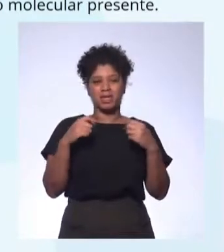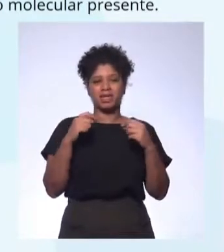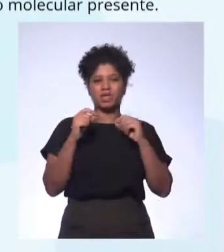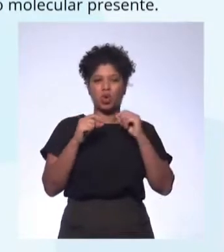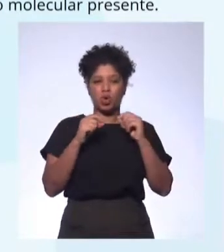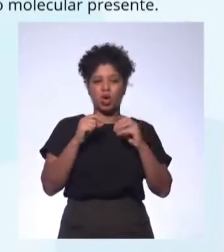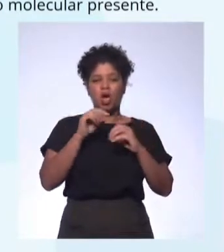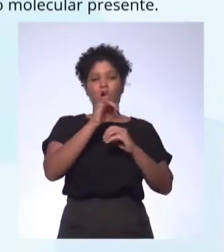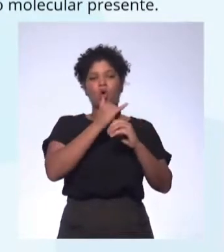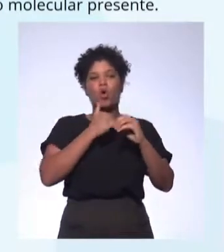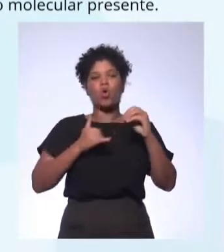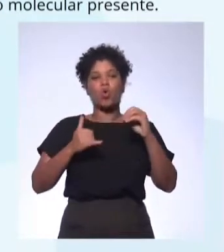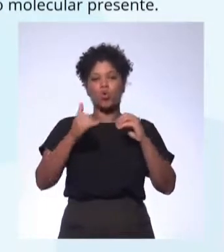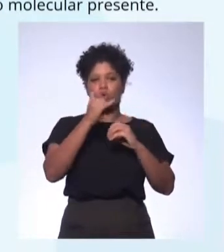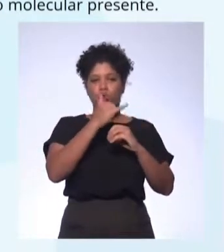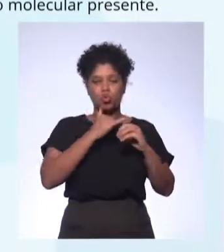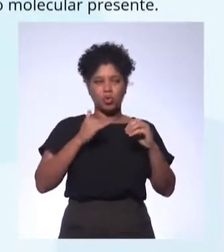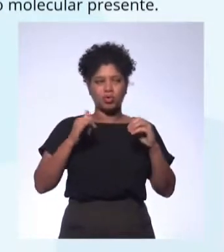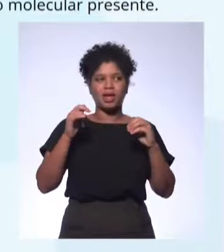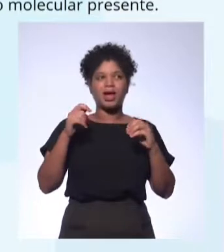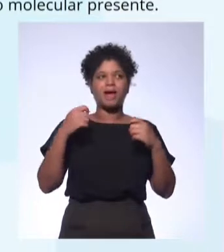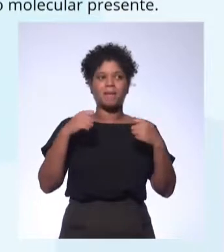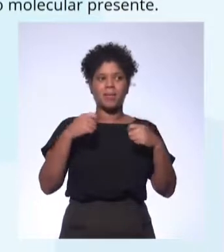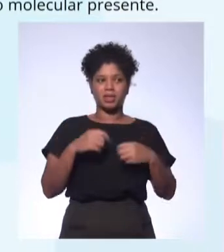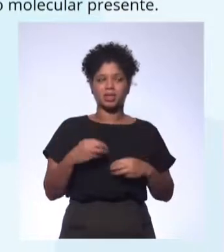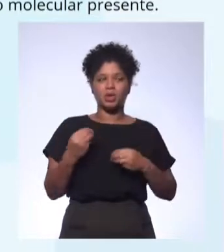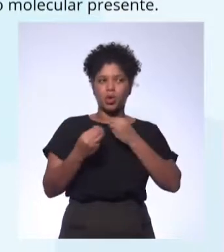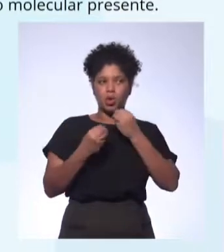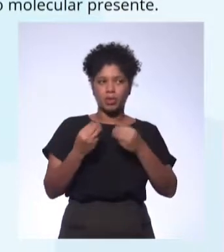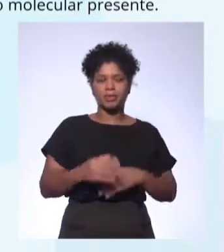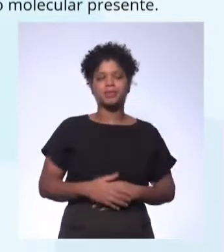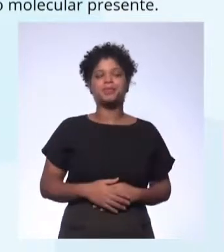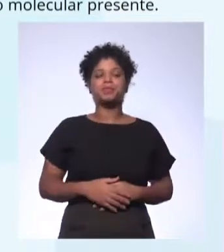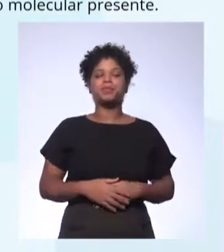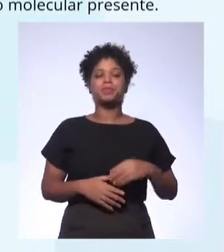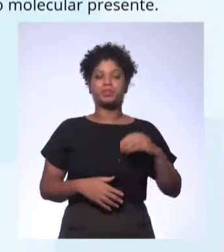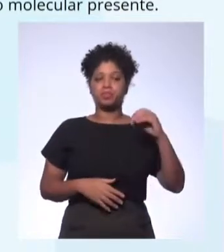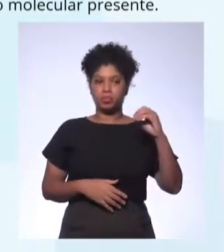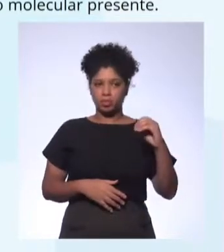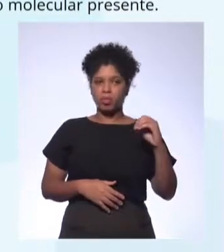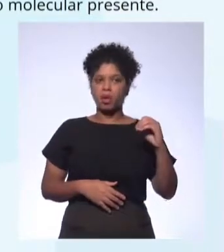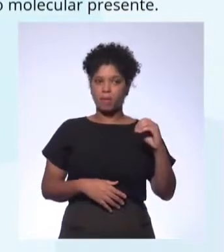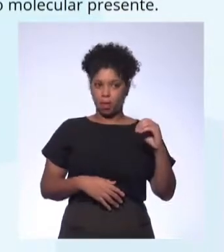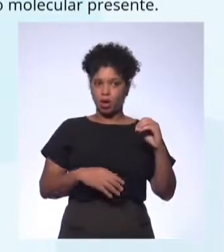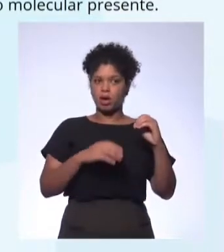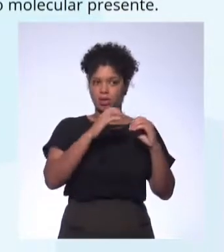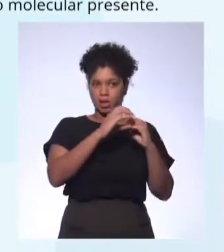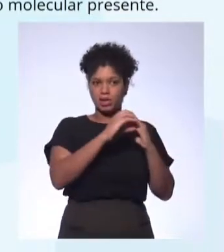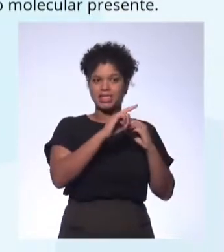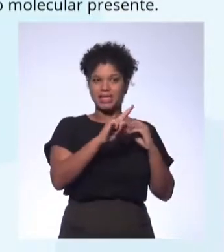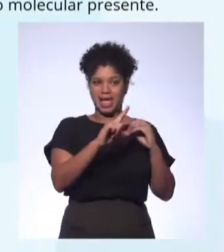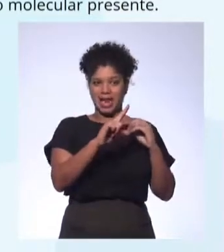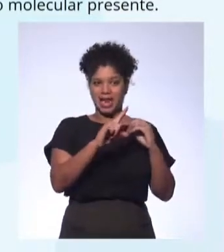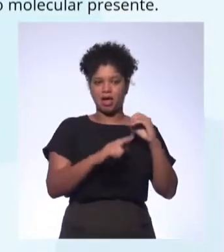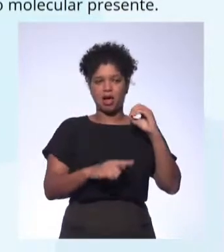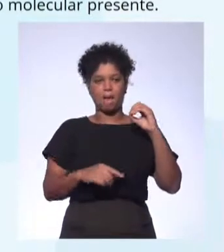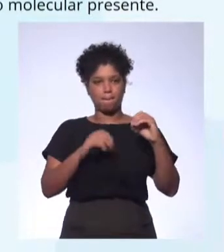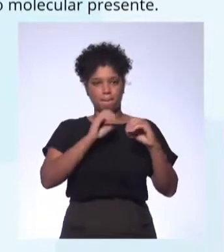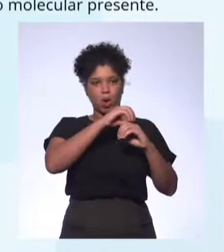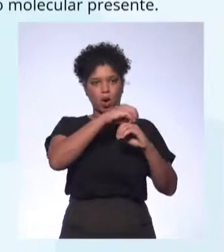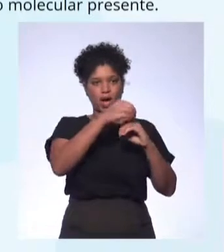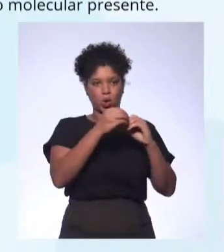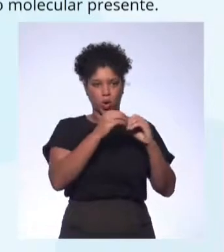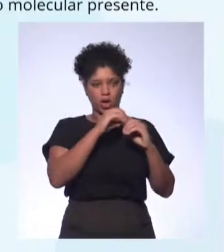uma indução aí o que que acontece essa molécula OK ela vai